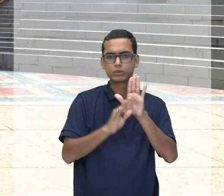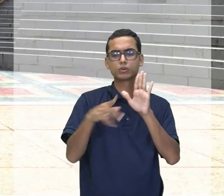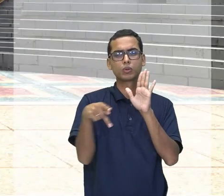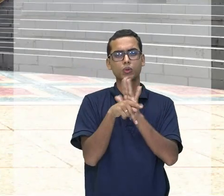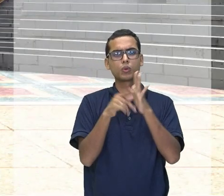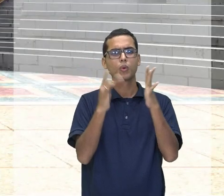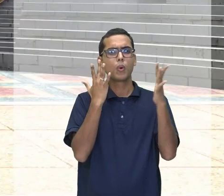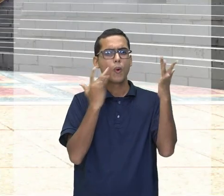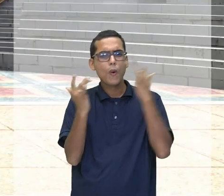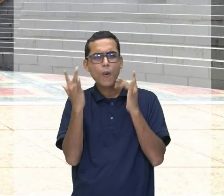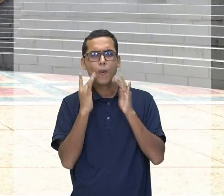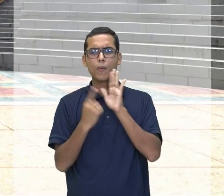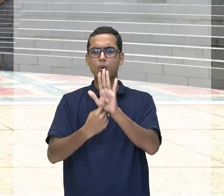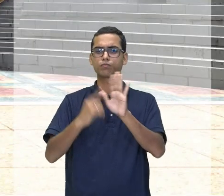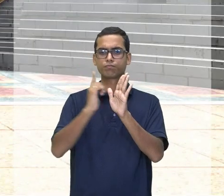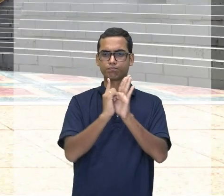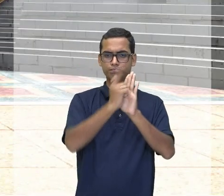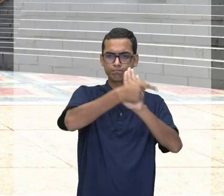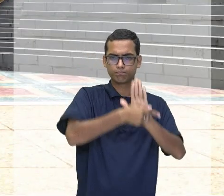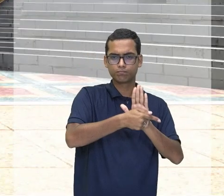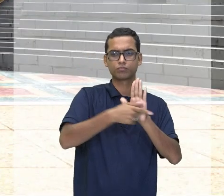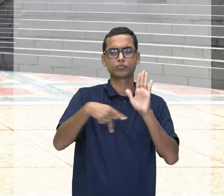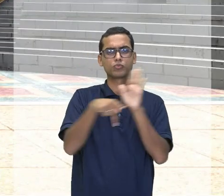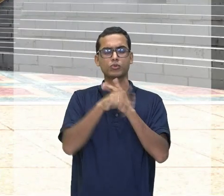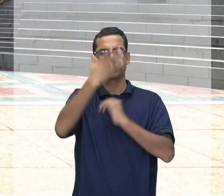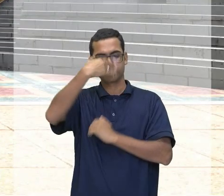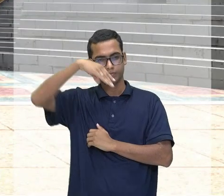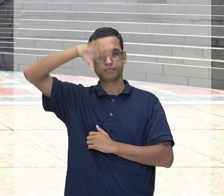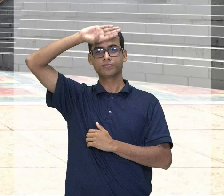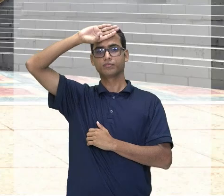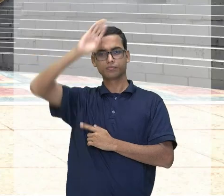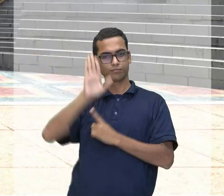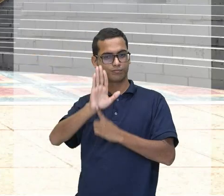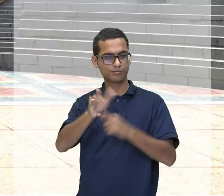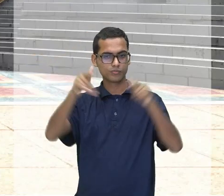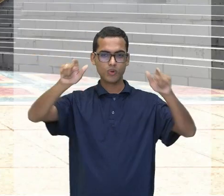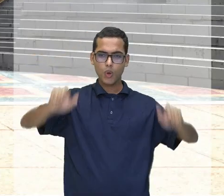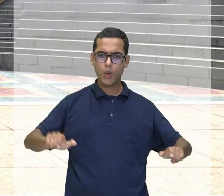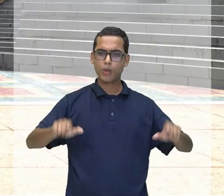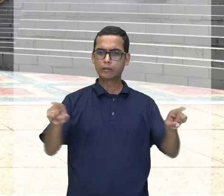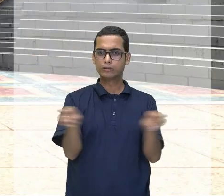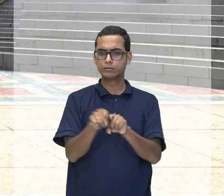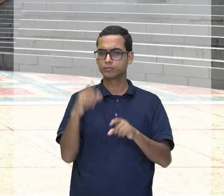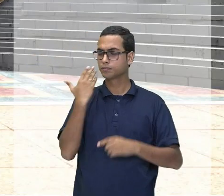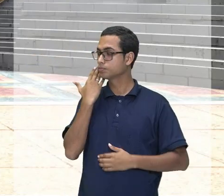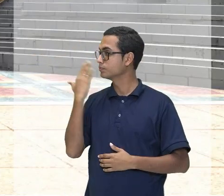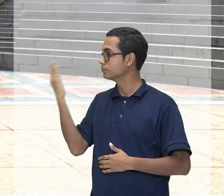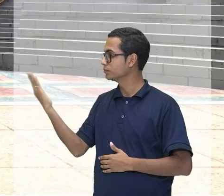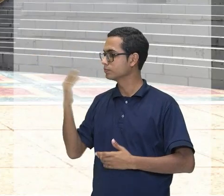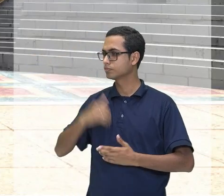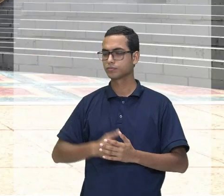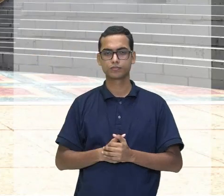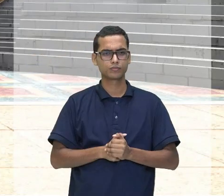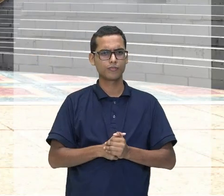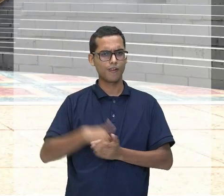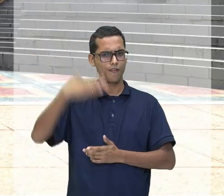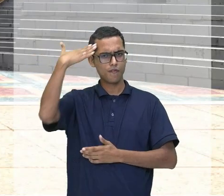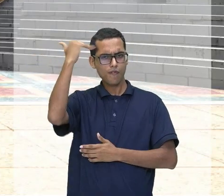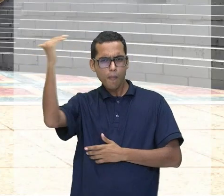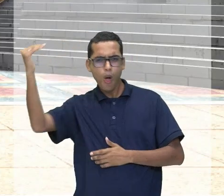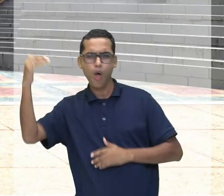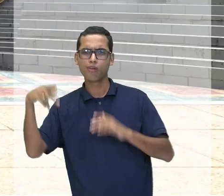gênero dramático. E eu estou aqui para você, vim aqui, né, neste lugar também conhecido aí dos